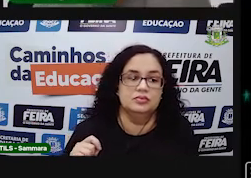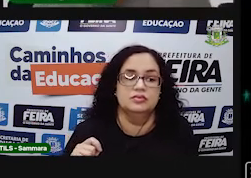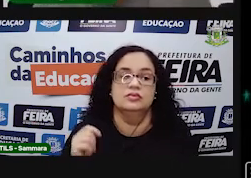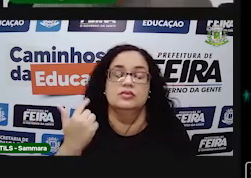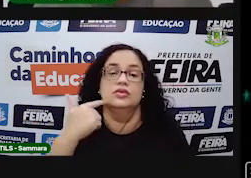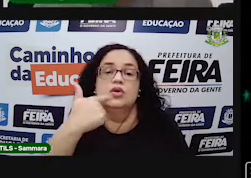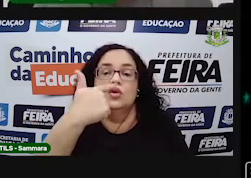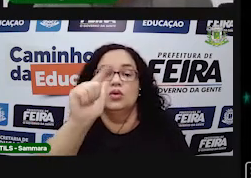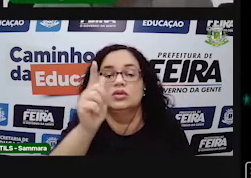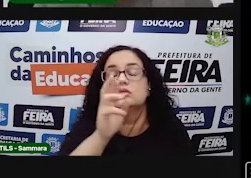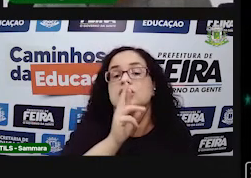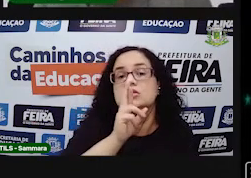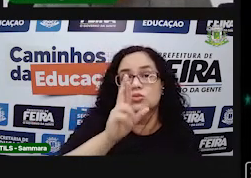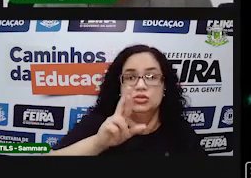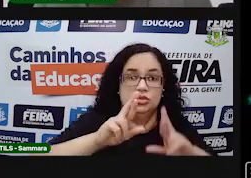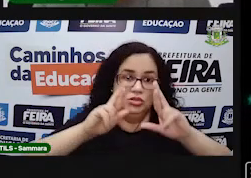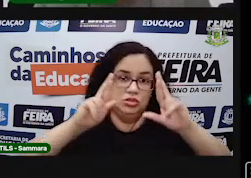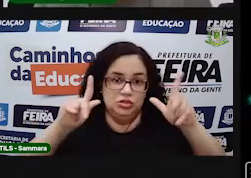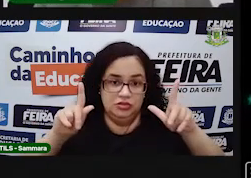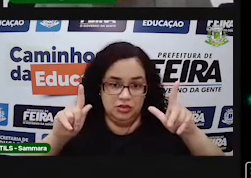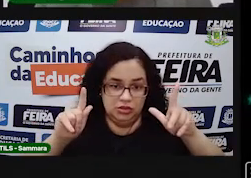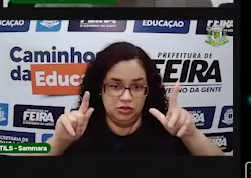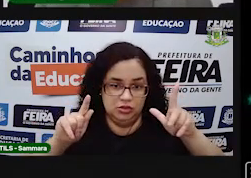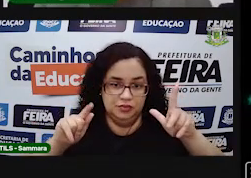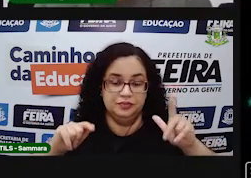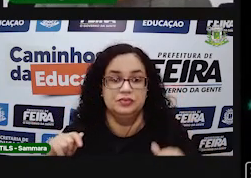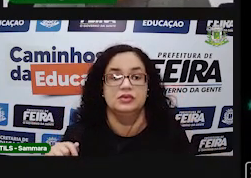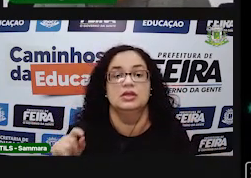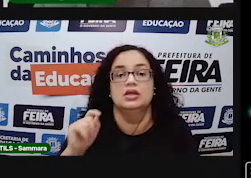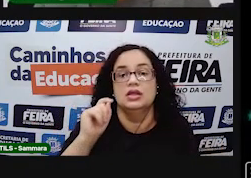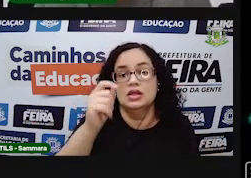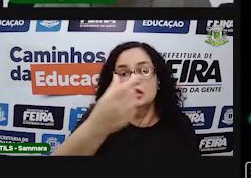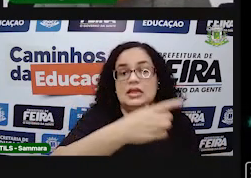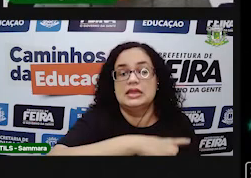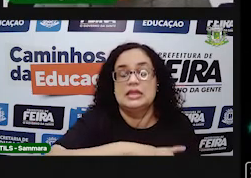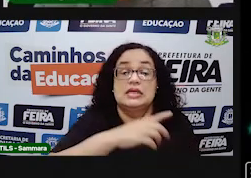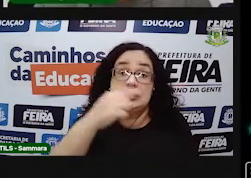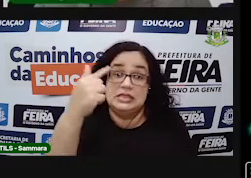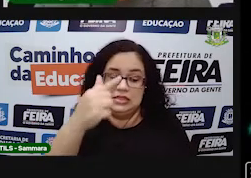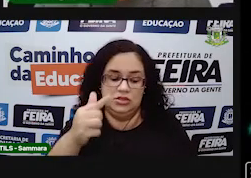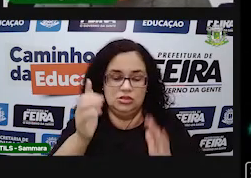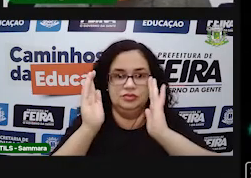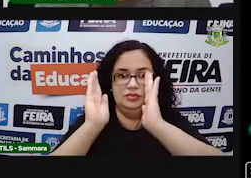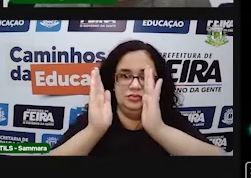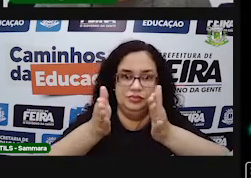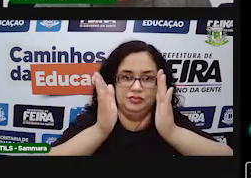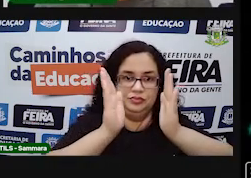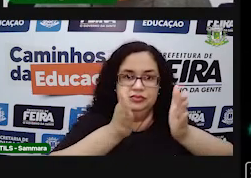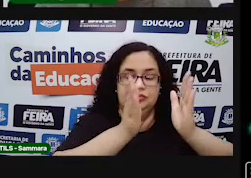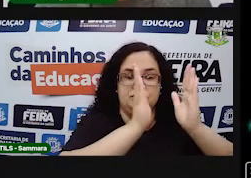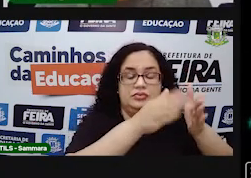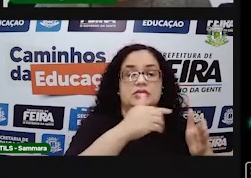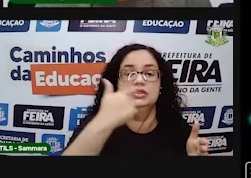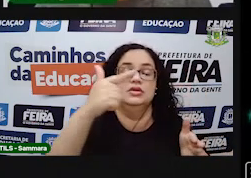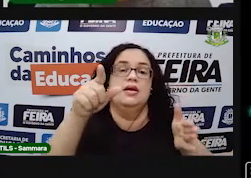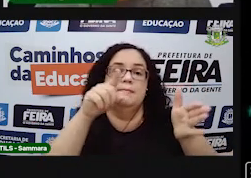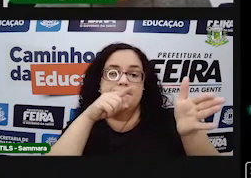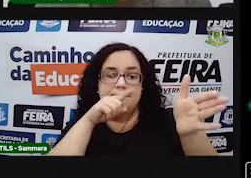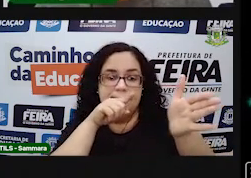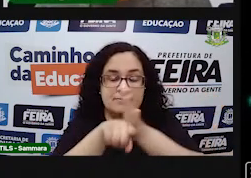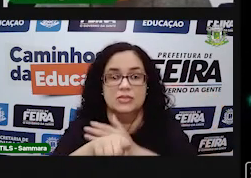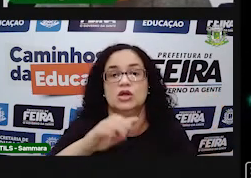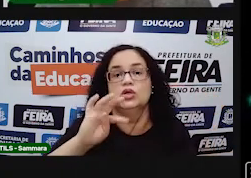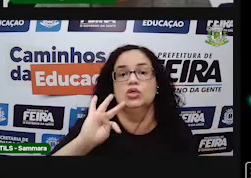E com outras respostas diferentes dessa daí. Então você vai ter sete fases. E